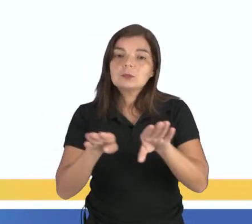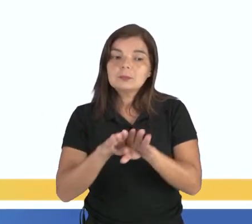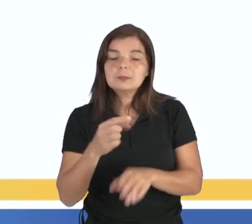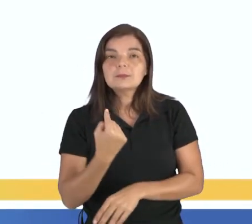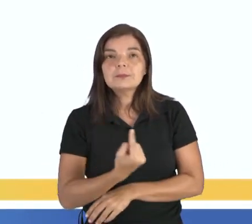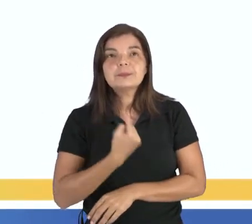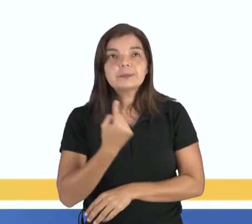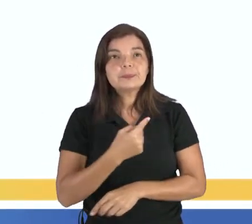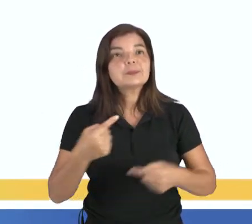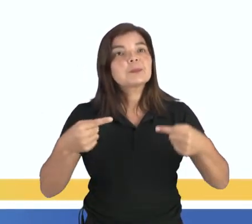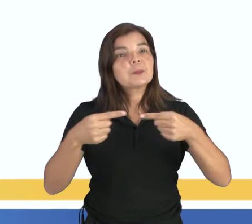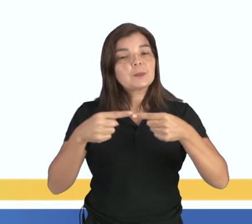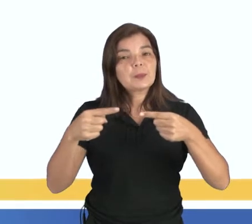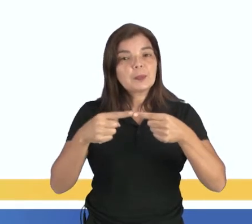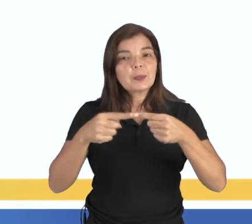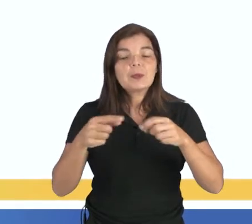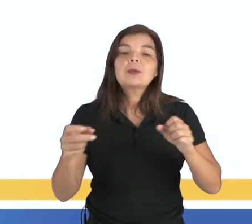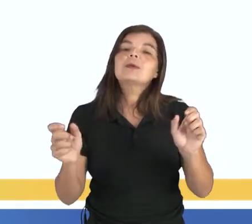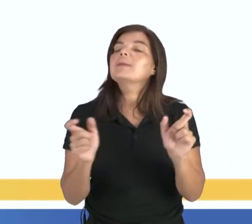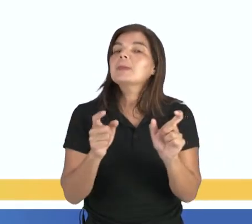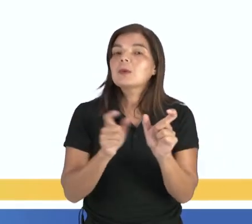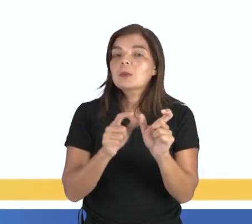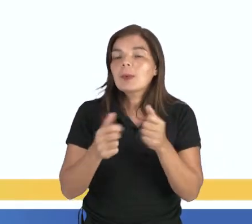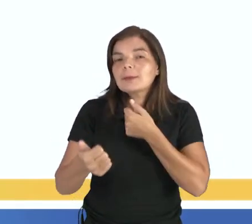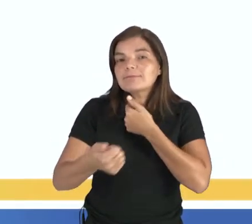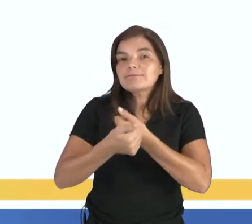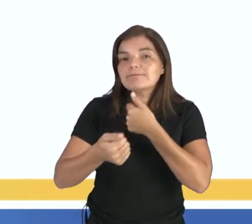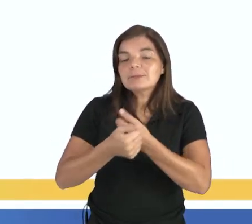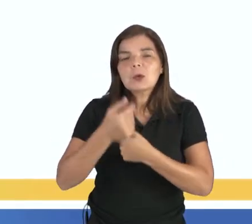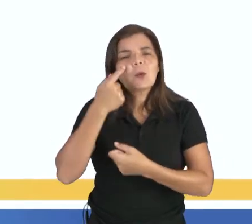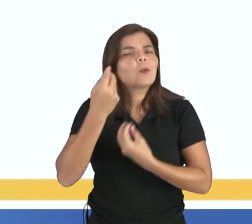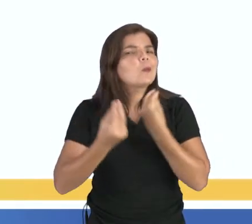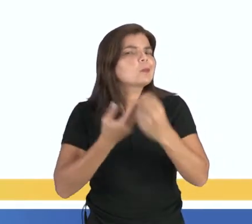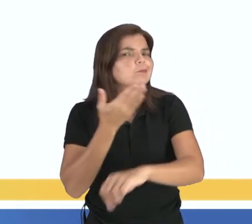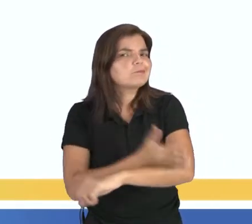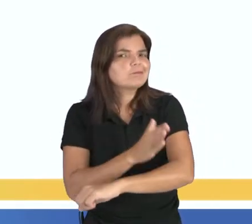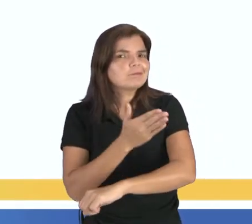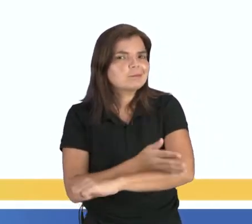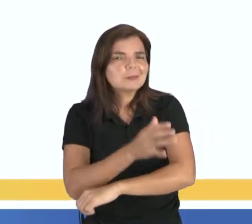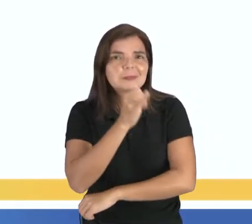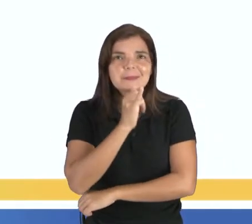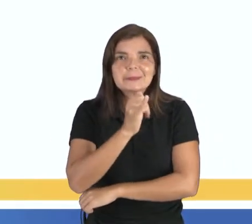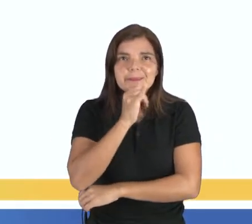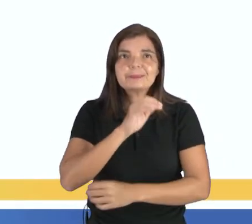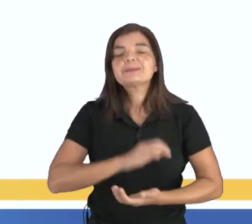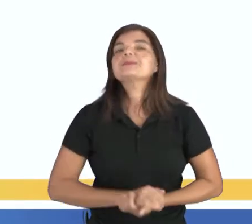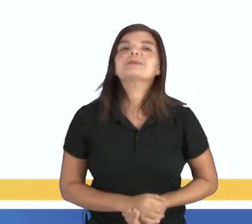e concordar com o núcleo mais próximo. O que isso quer dizer na prática? Olha aqui o exemplo.